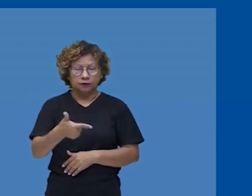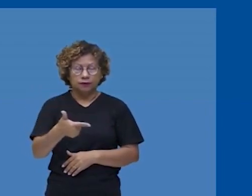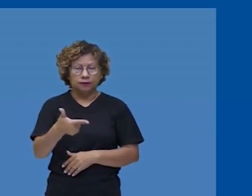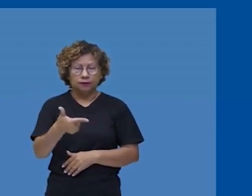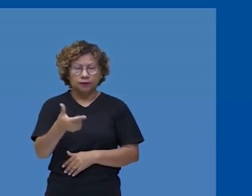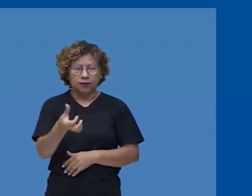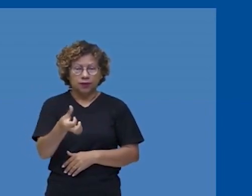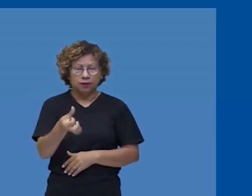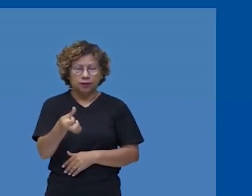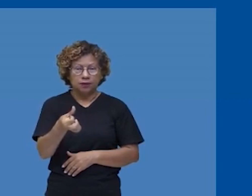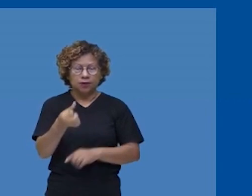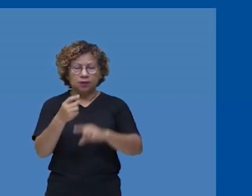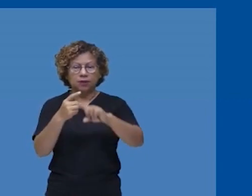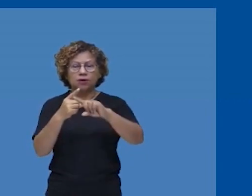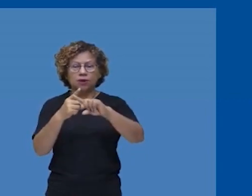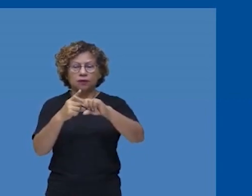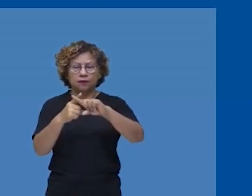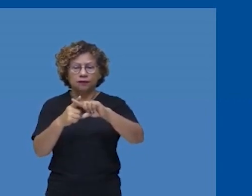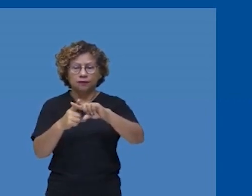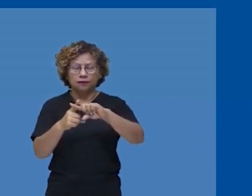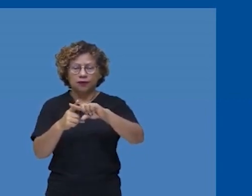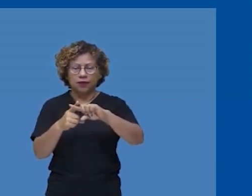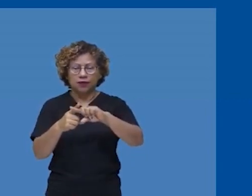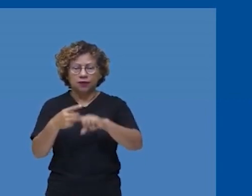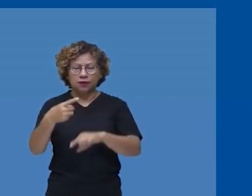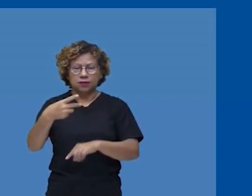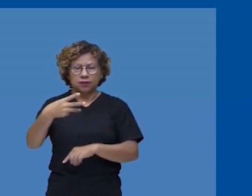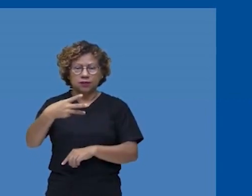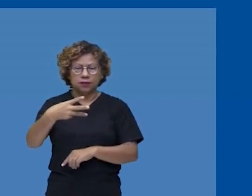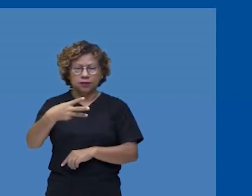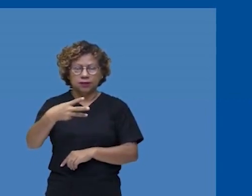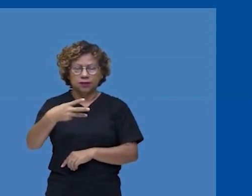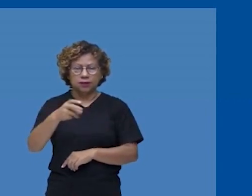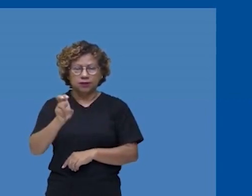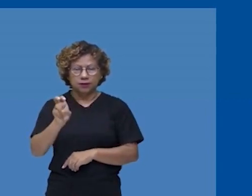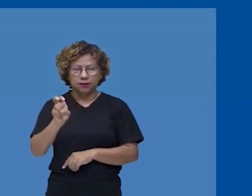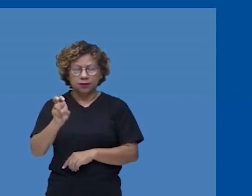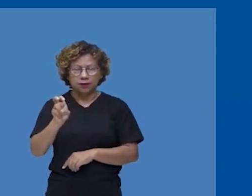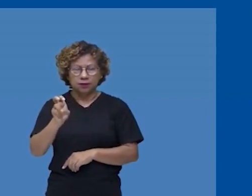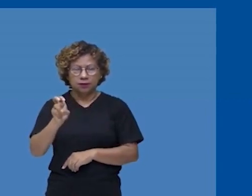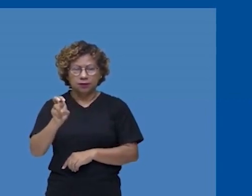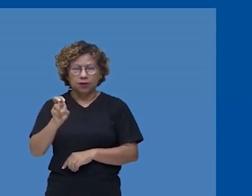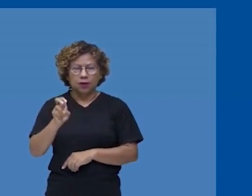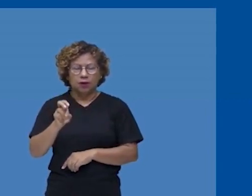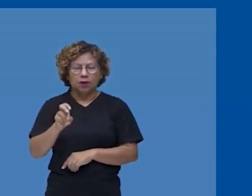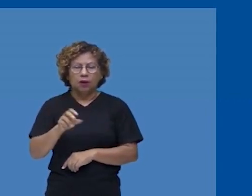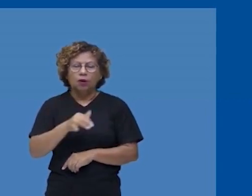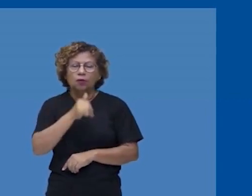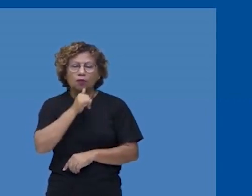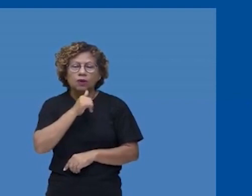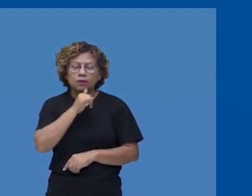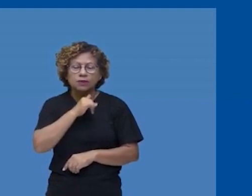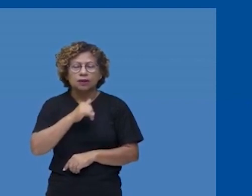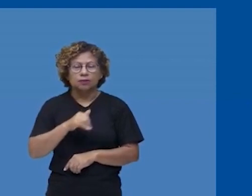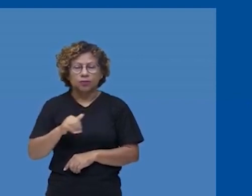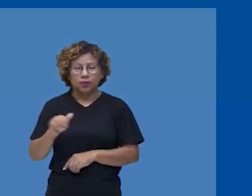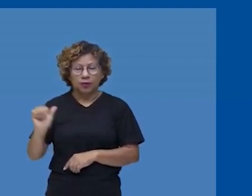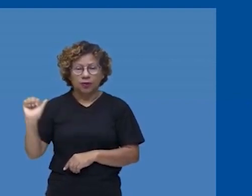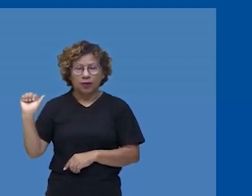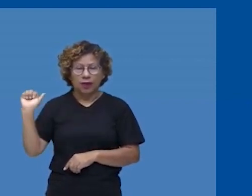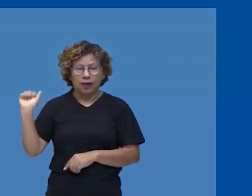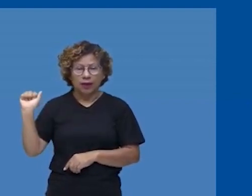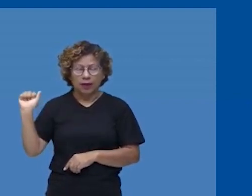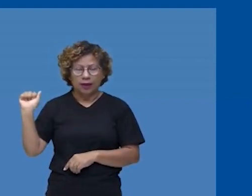com uma casa decimal e aqui com duas casas decimais. Professora, se fosse 3, a gente vai mostrar